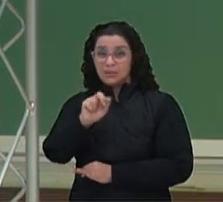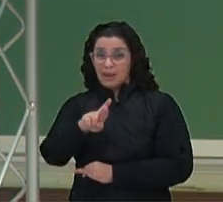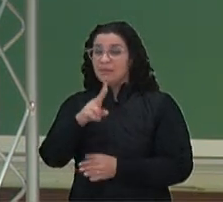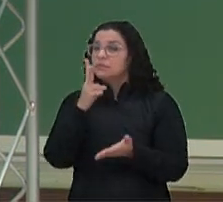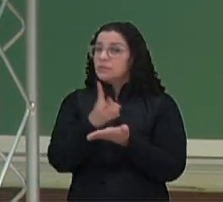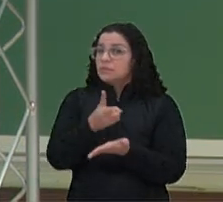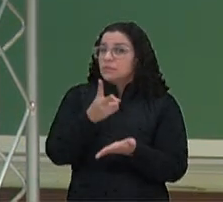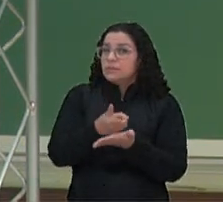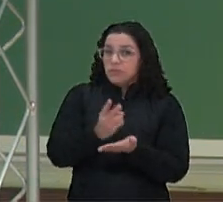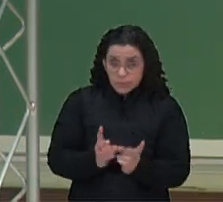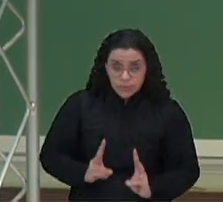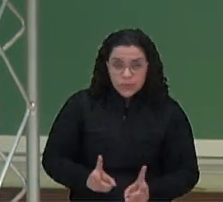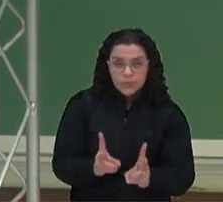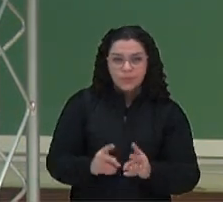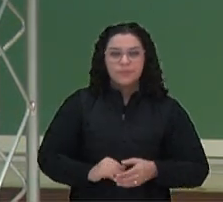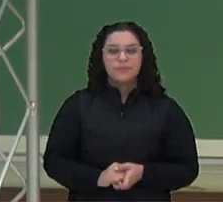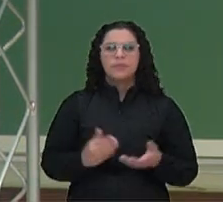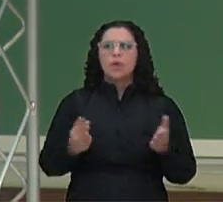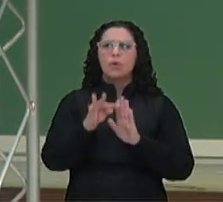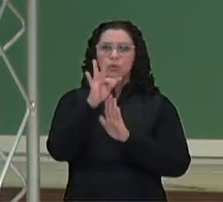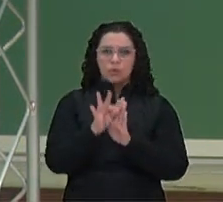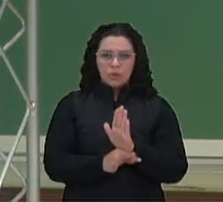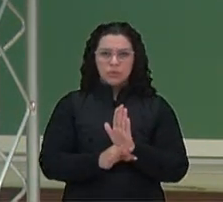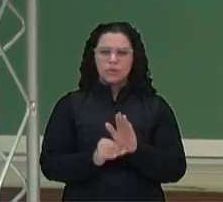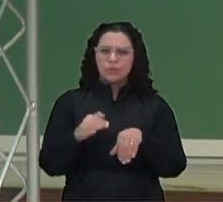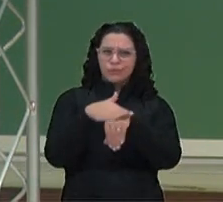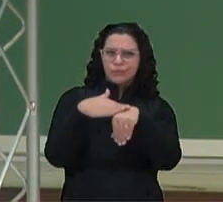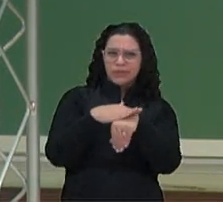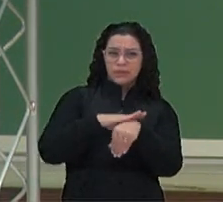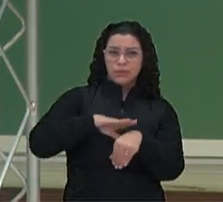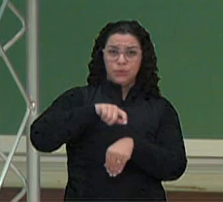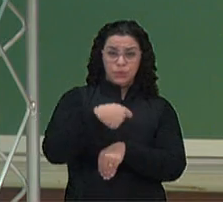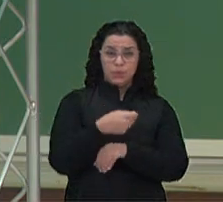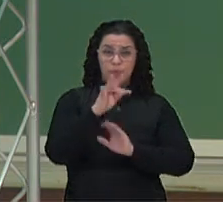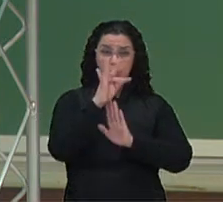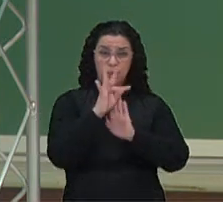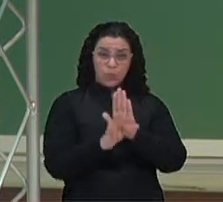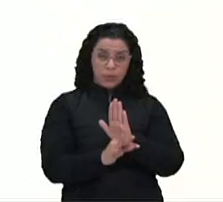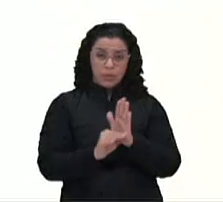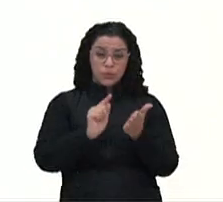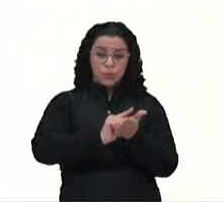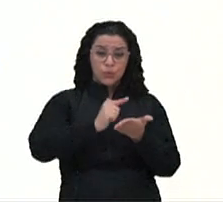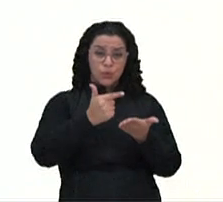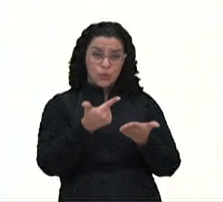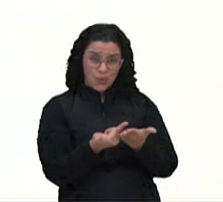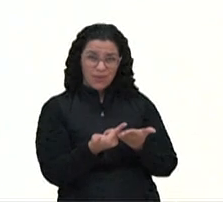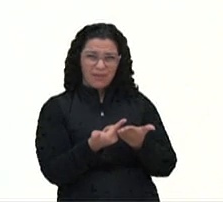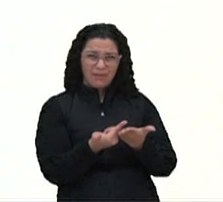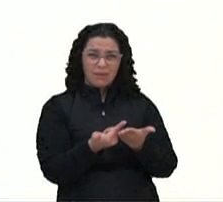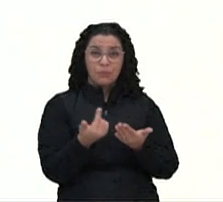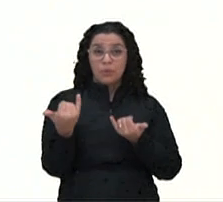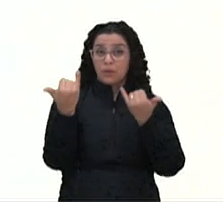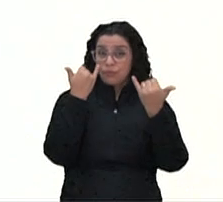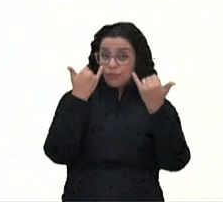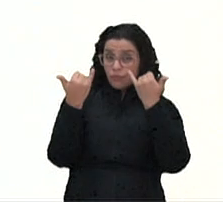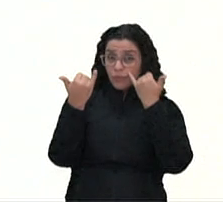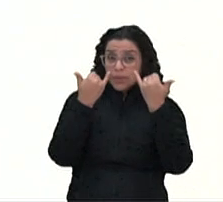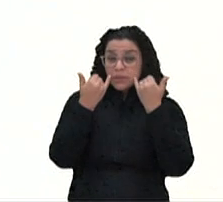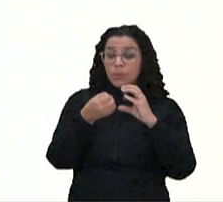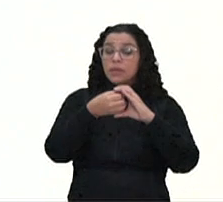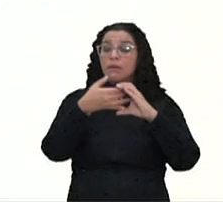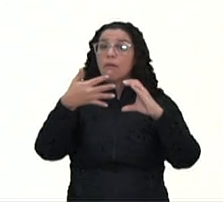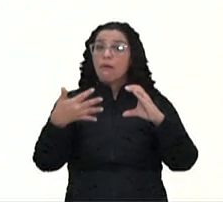seguir. Bom, o texto que a gente vinha conversando aqui, ele é um texto jornalístico informativo, né? E quais são